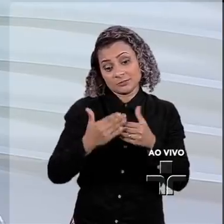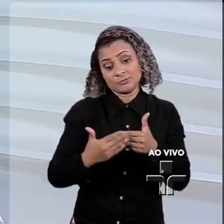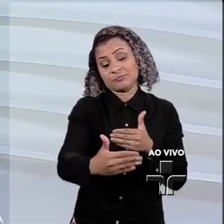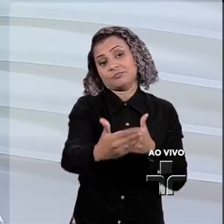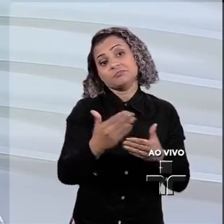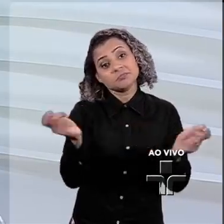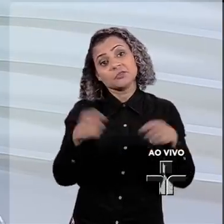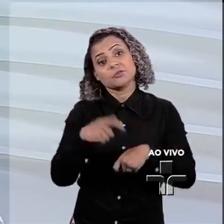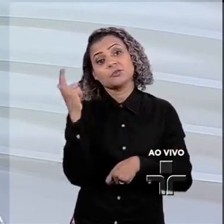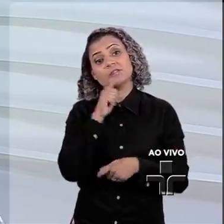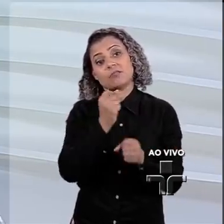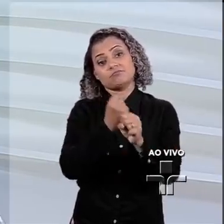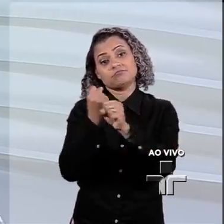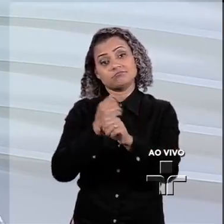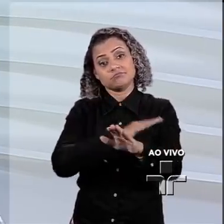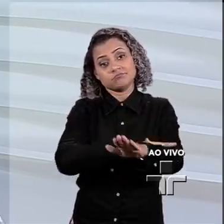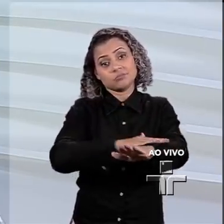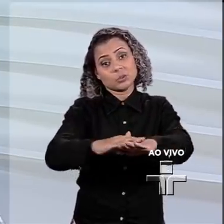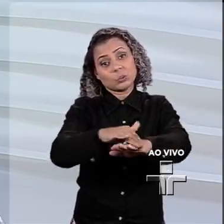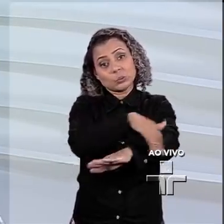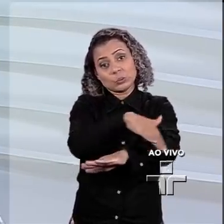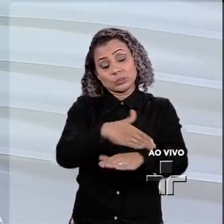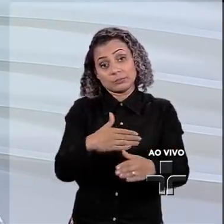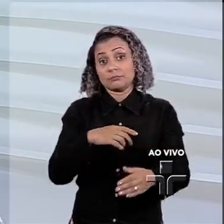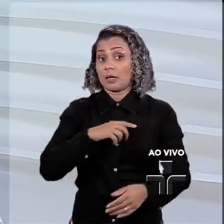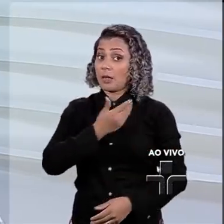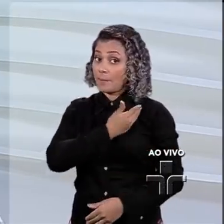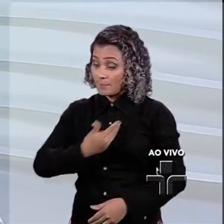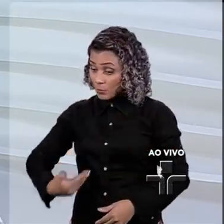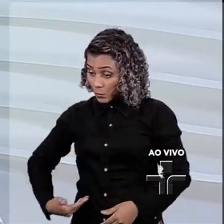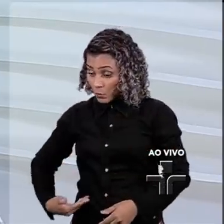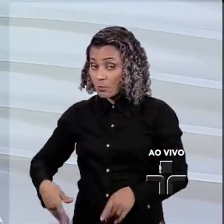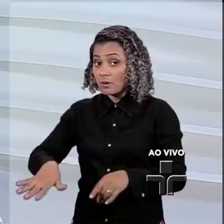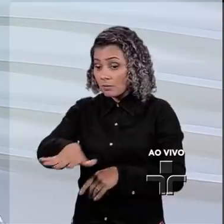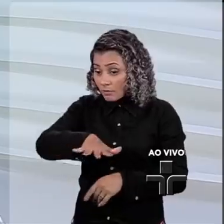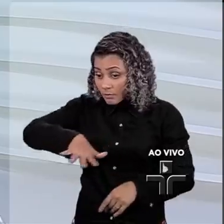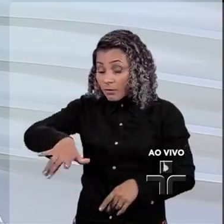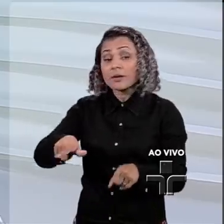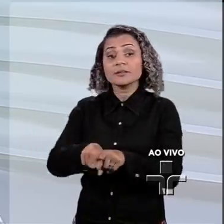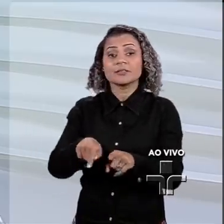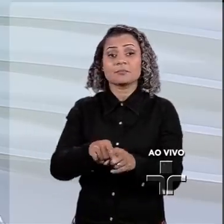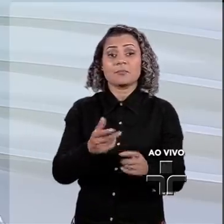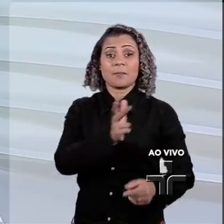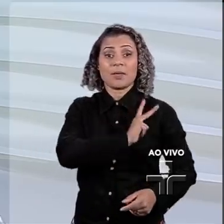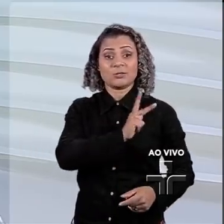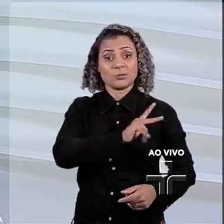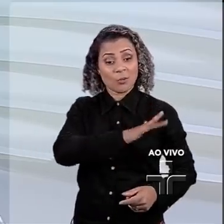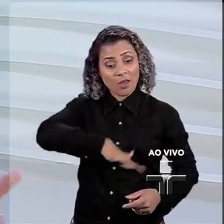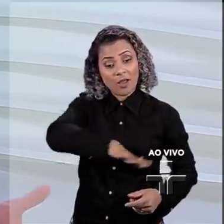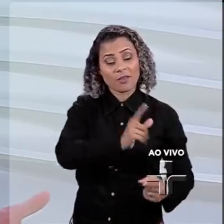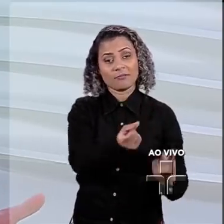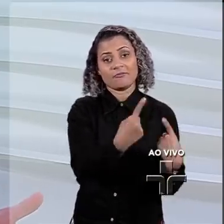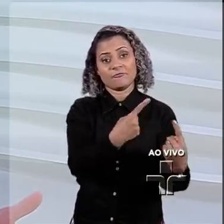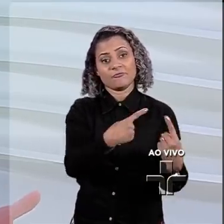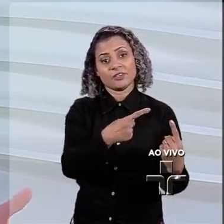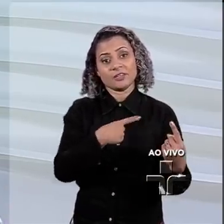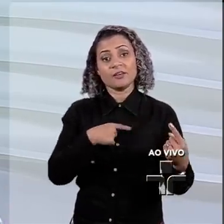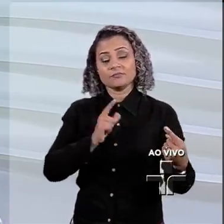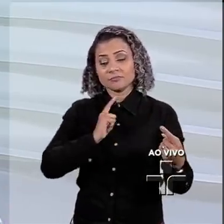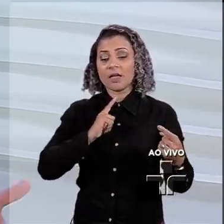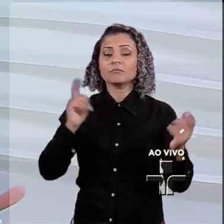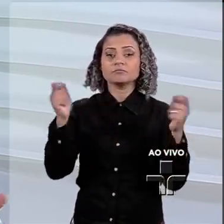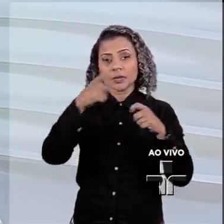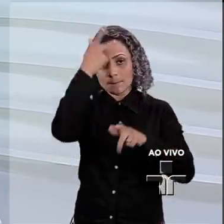fazer as calçadas. Como eu disse, as públicas, mas também as privadas nas principais vias onde você tem a população